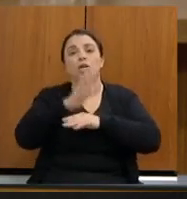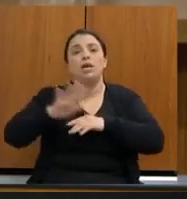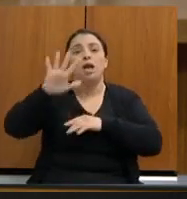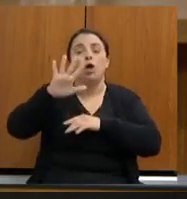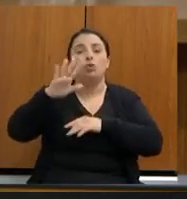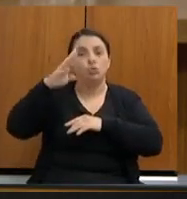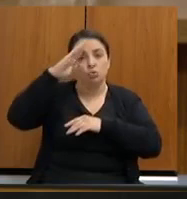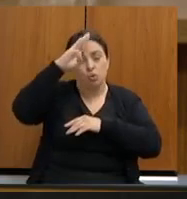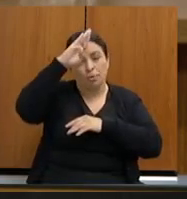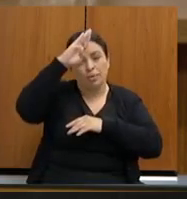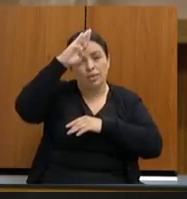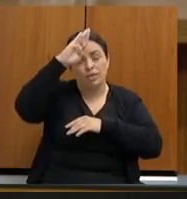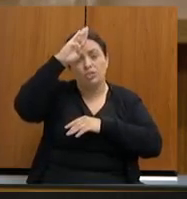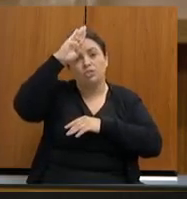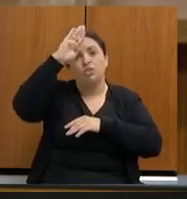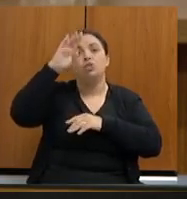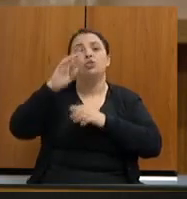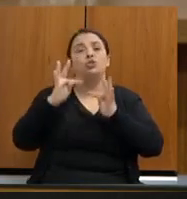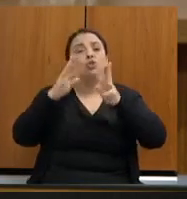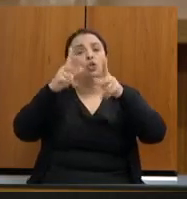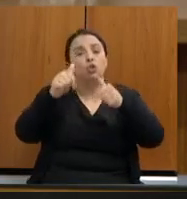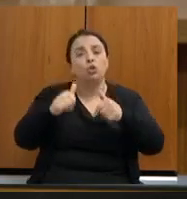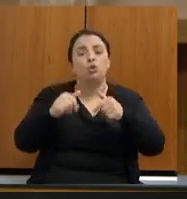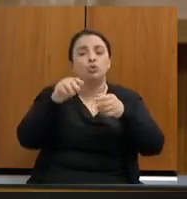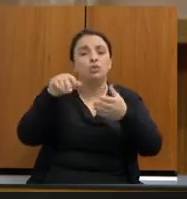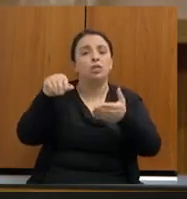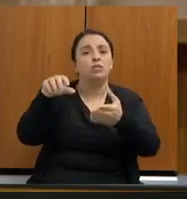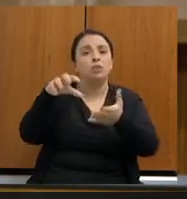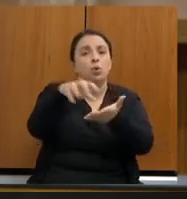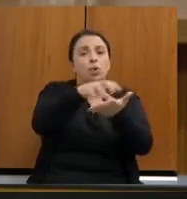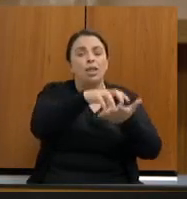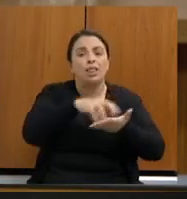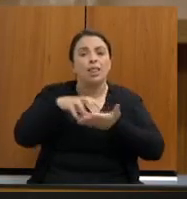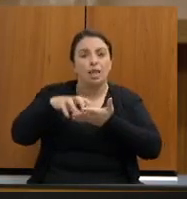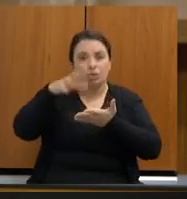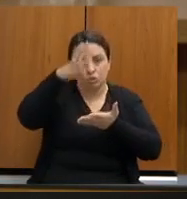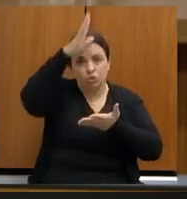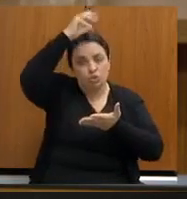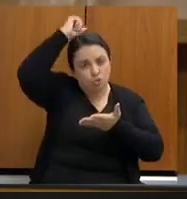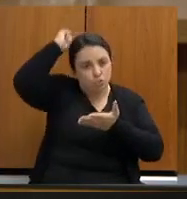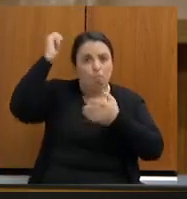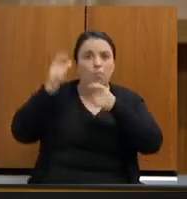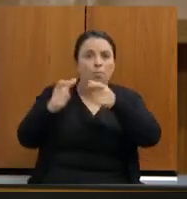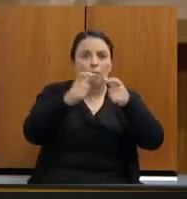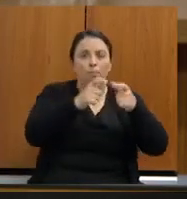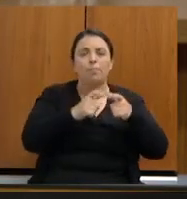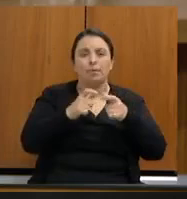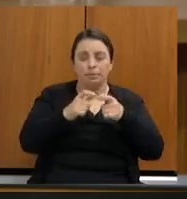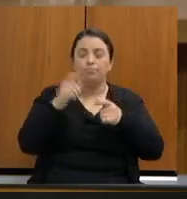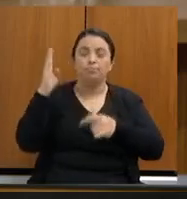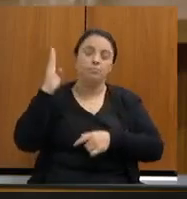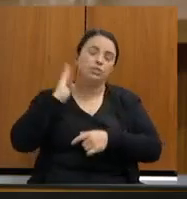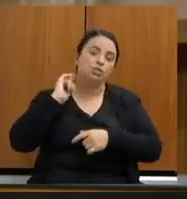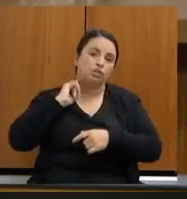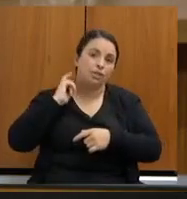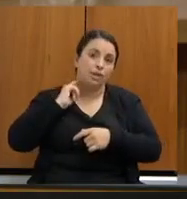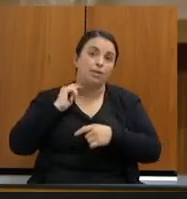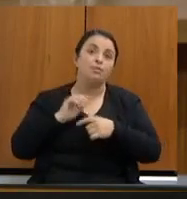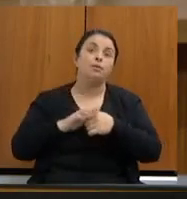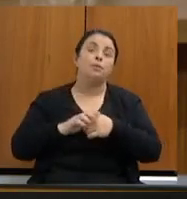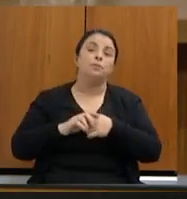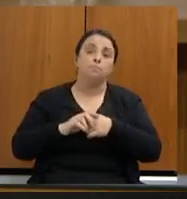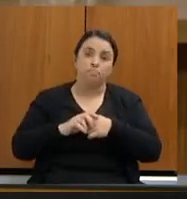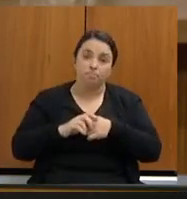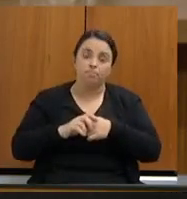de corpos de Bombeiros Militares vice-presidente do cncg que congrega polícia militar e